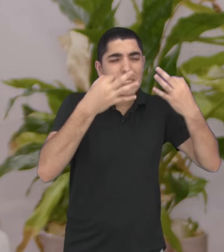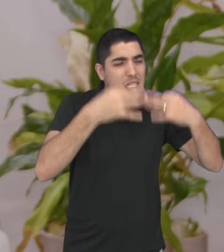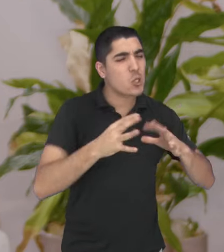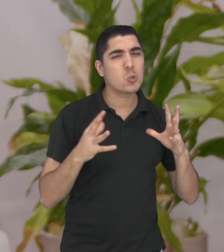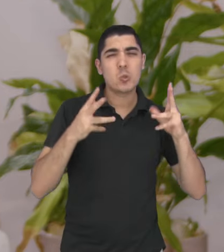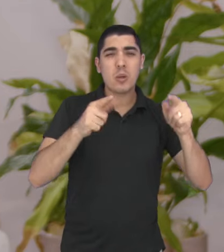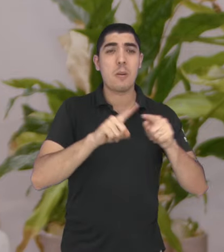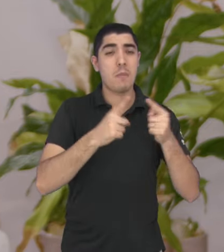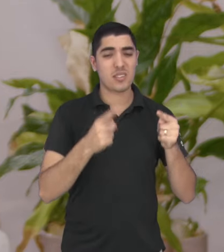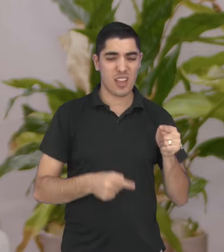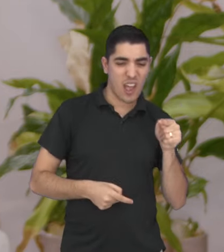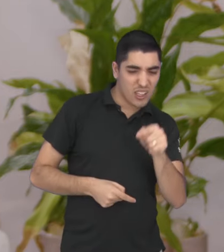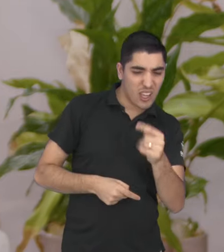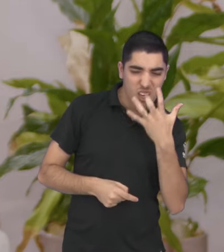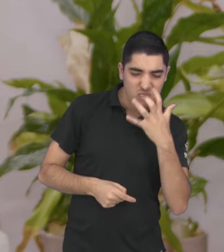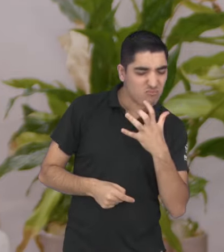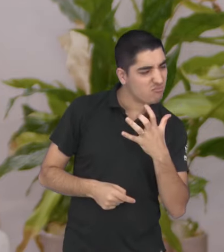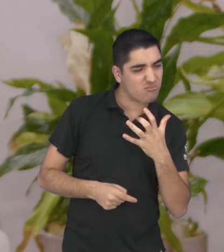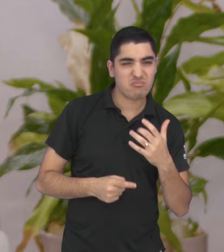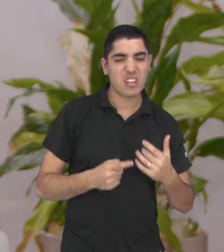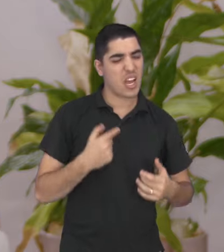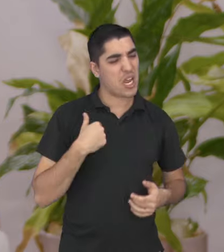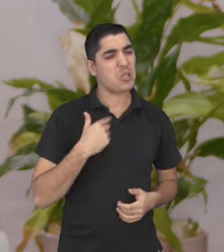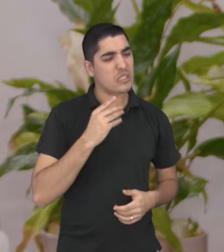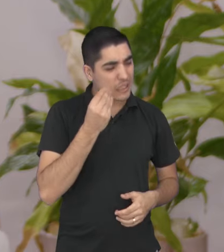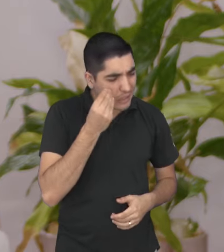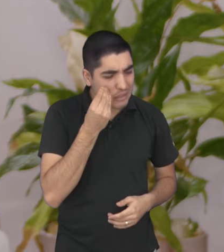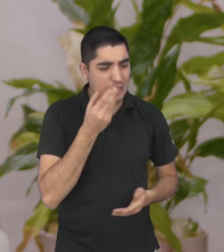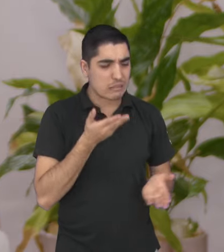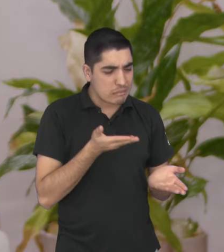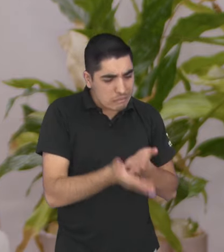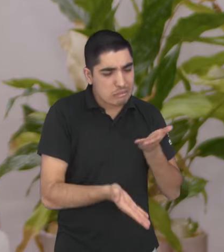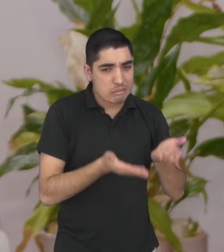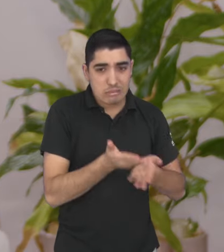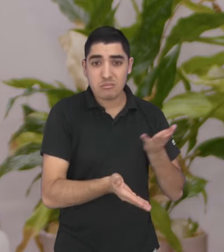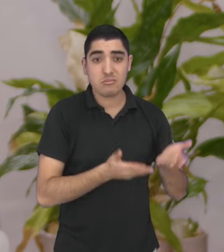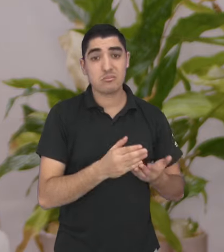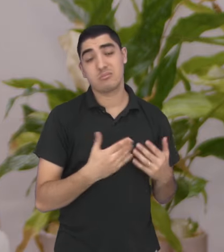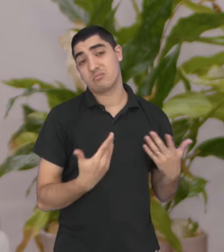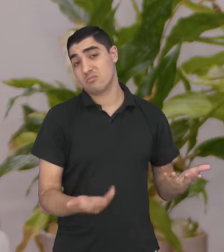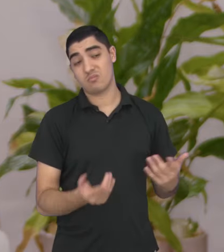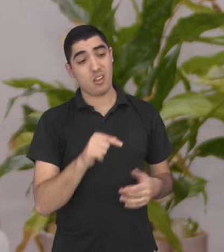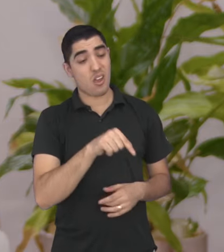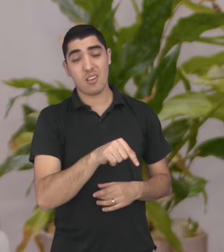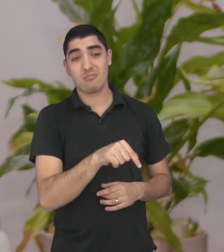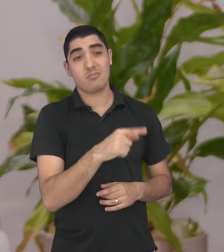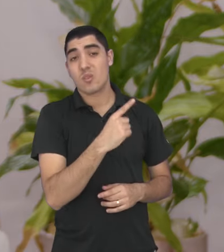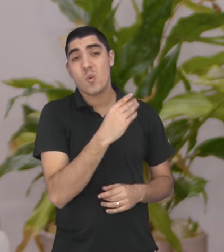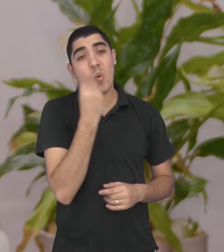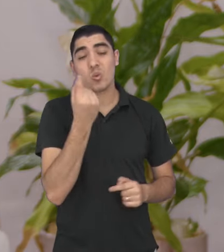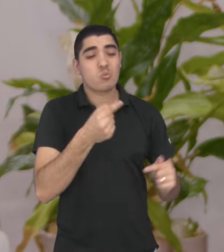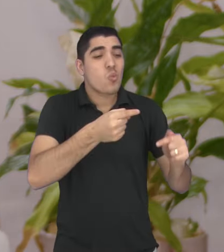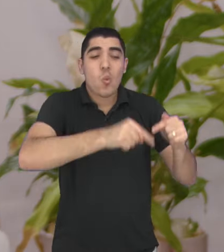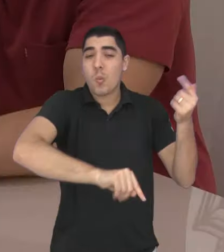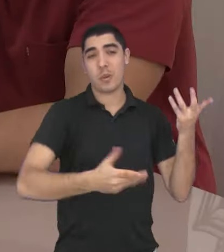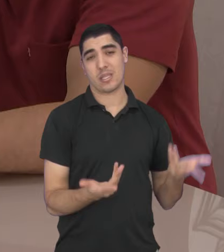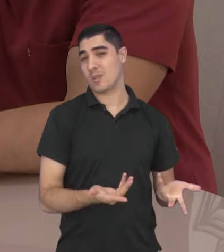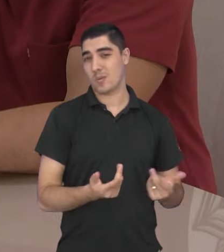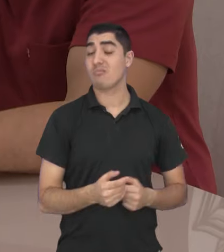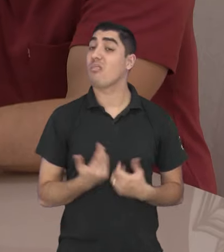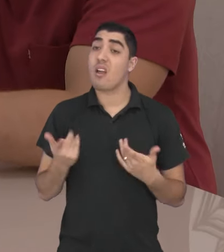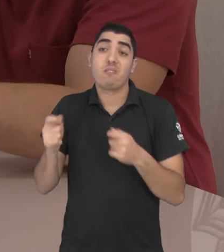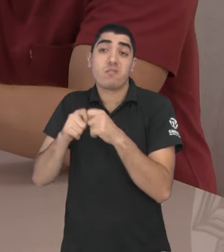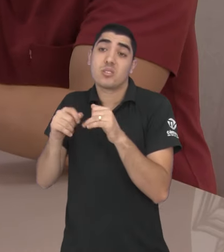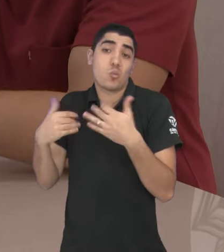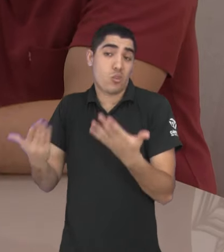com esse que não dá, que não vai. Eu não sei mais o que eu faço, eu já chamei adestrador, já chamei tudo. Simplesmente o santo não bateu. Faz o que não